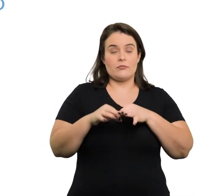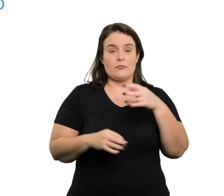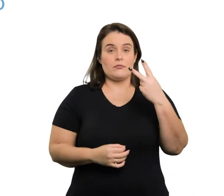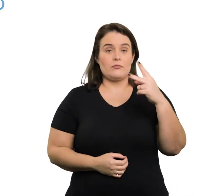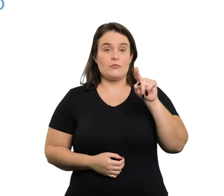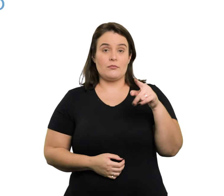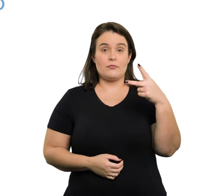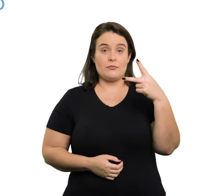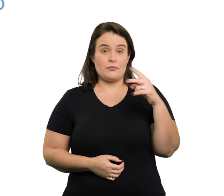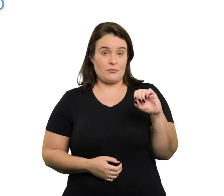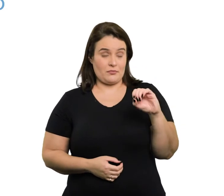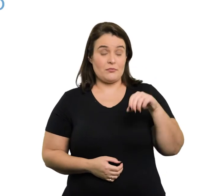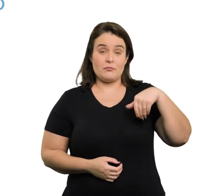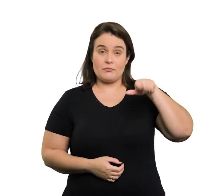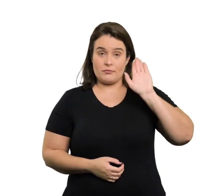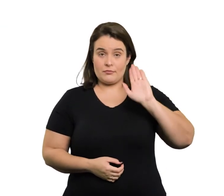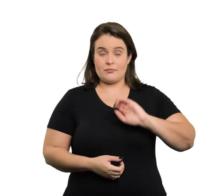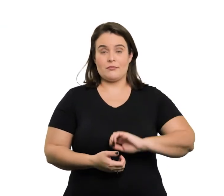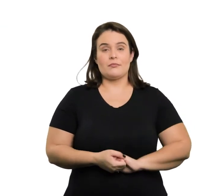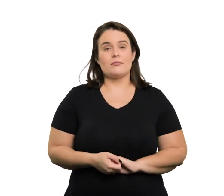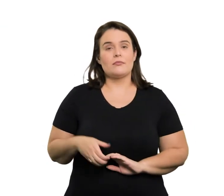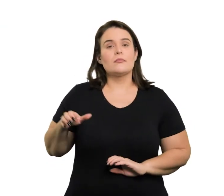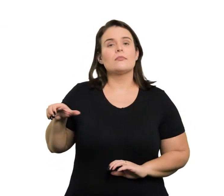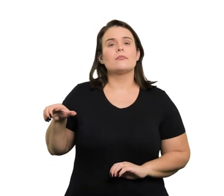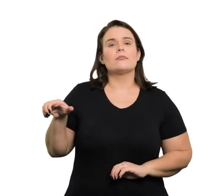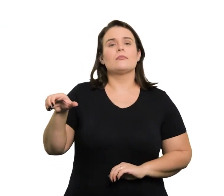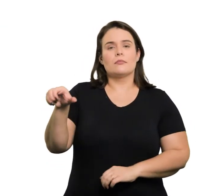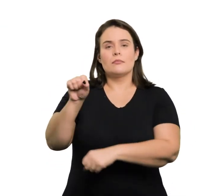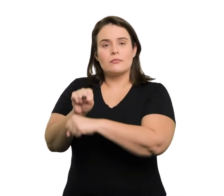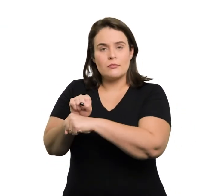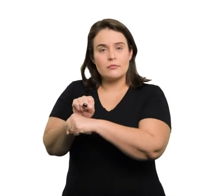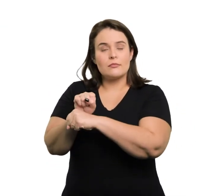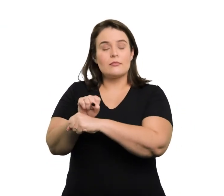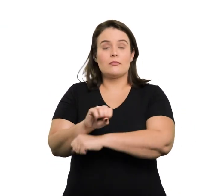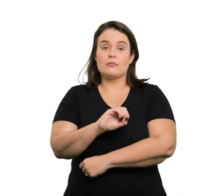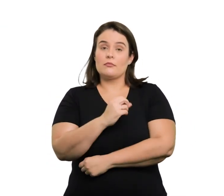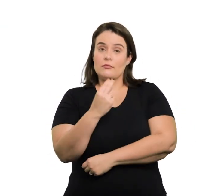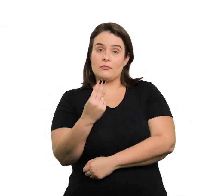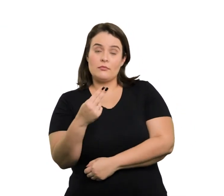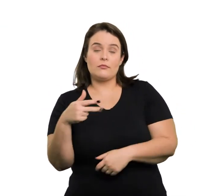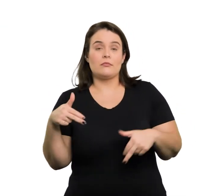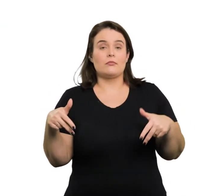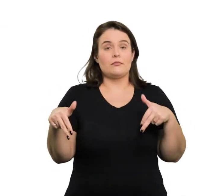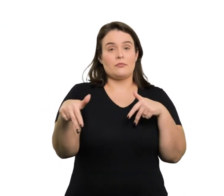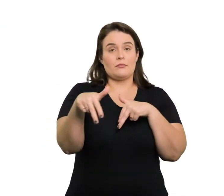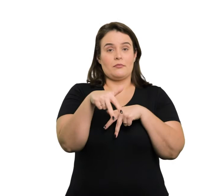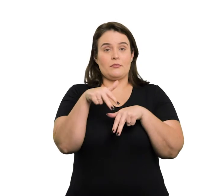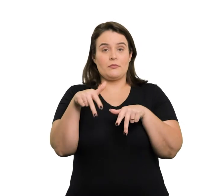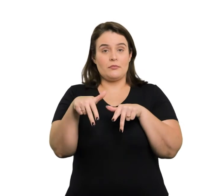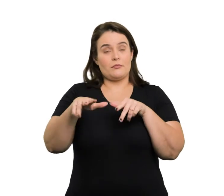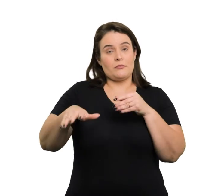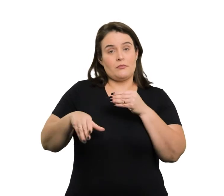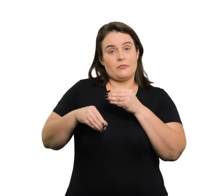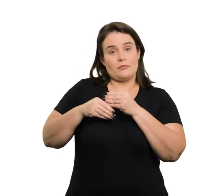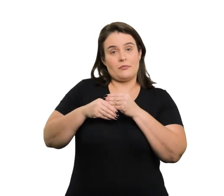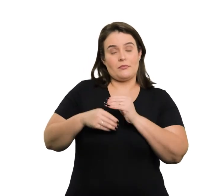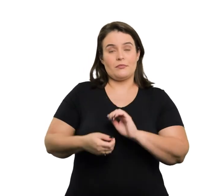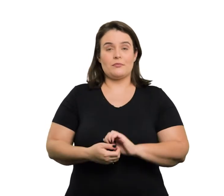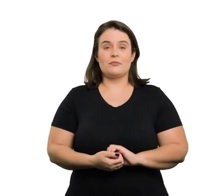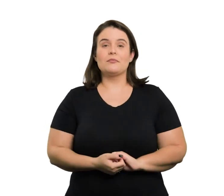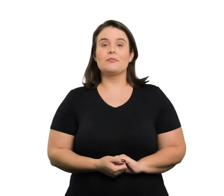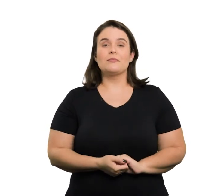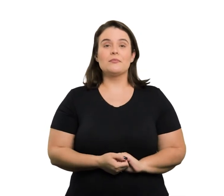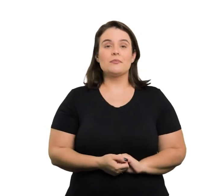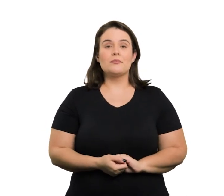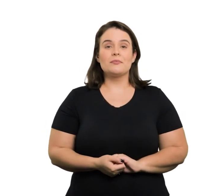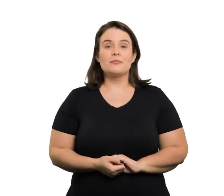superior a 2,10 metros, patamares com corrimão interrompido e patamares com circulação